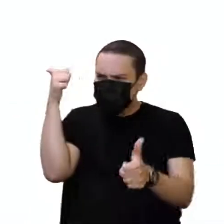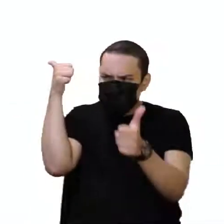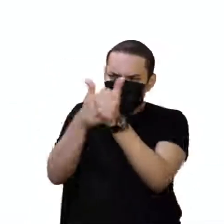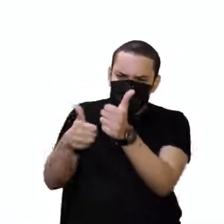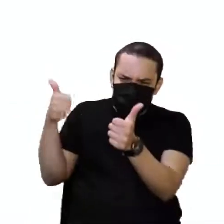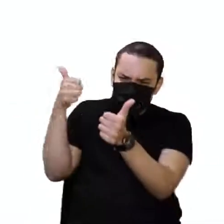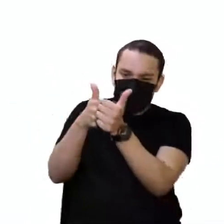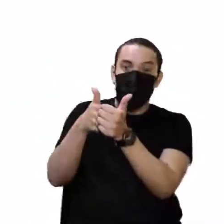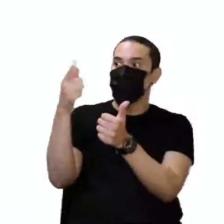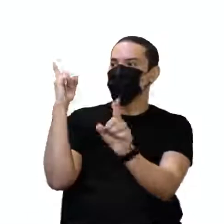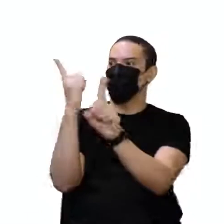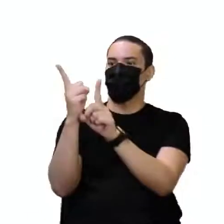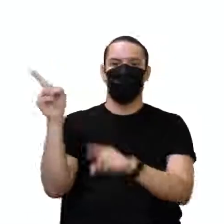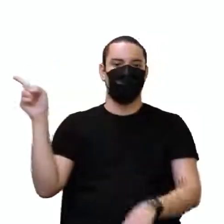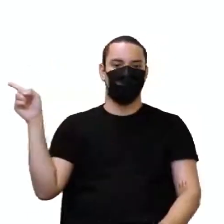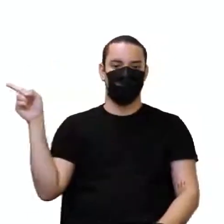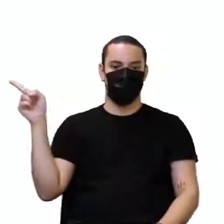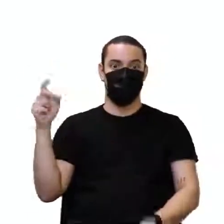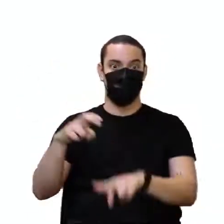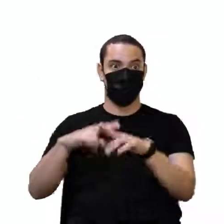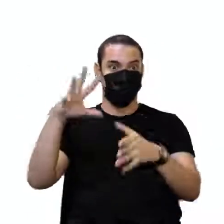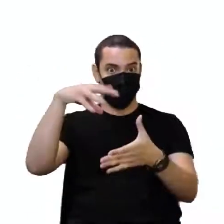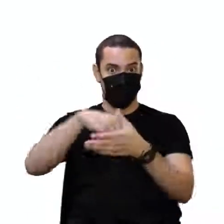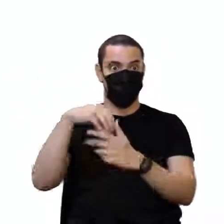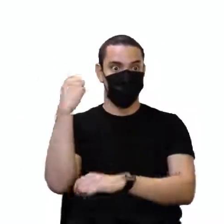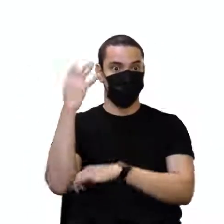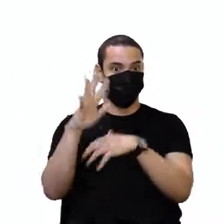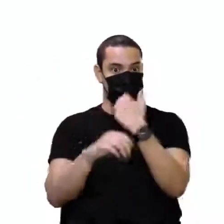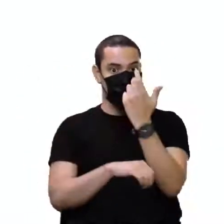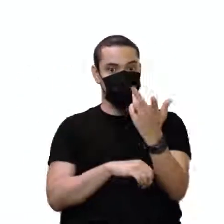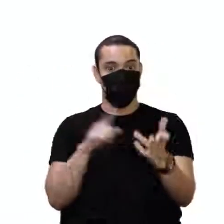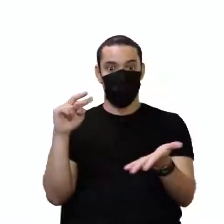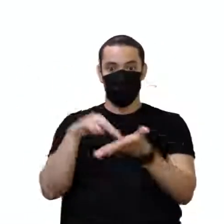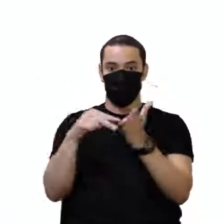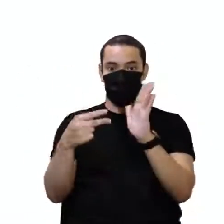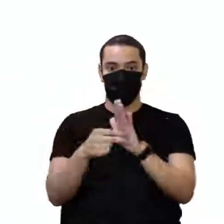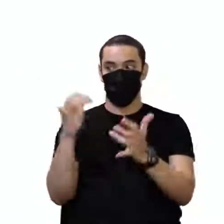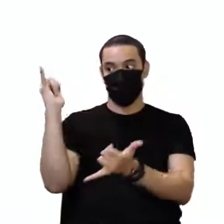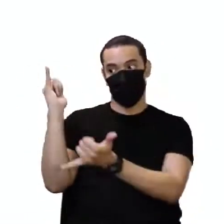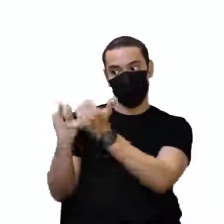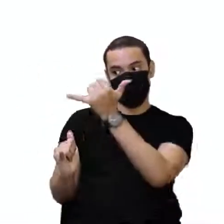mas ele está aí. Então, na natureza, esse recurso de se